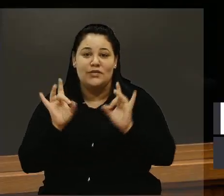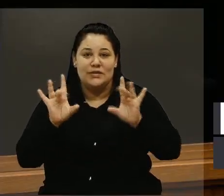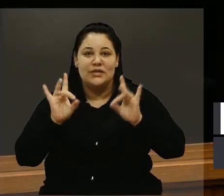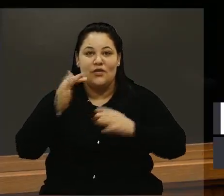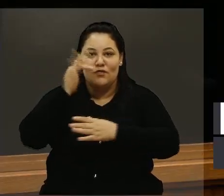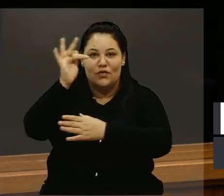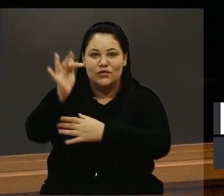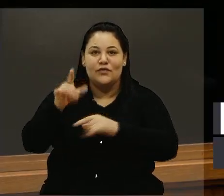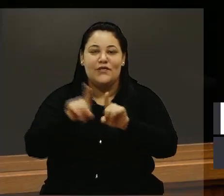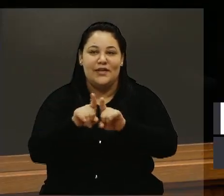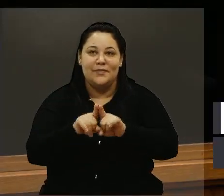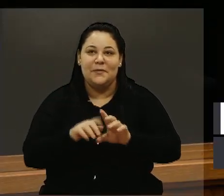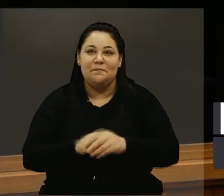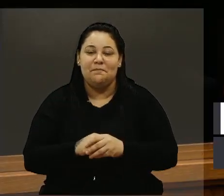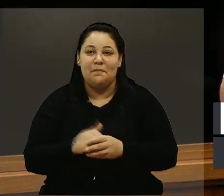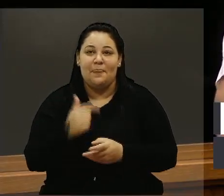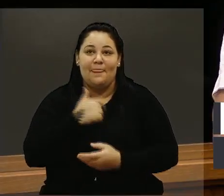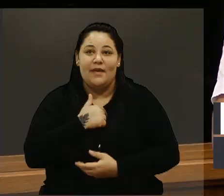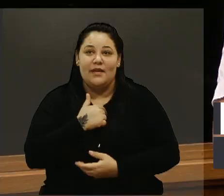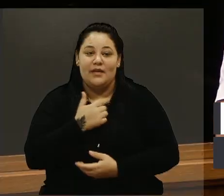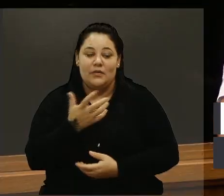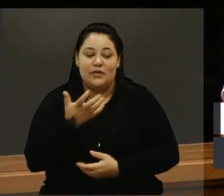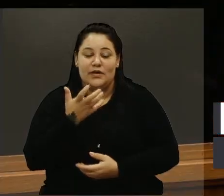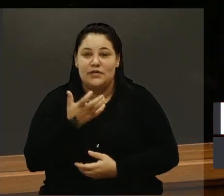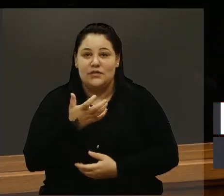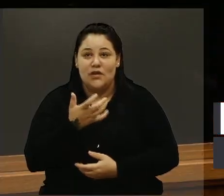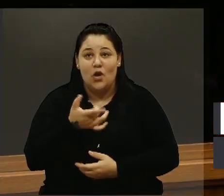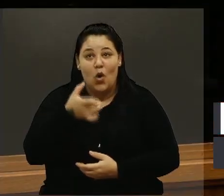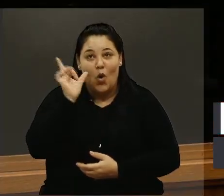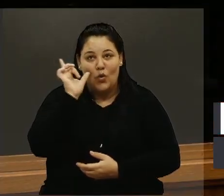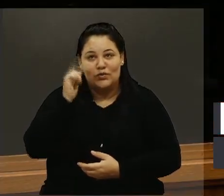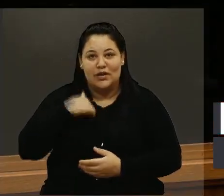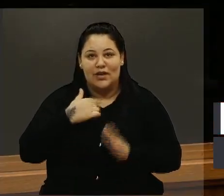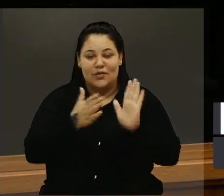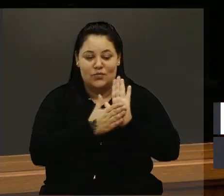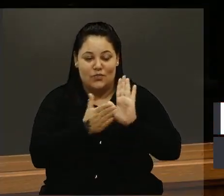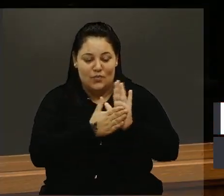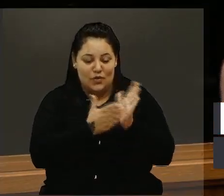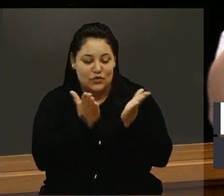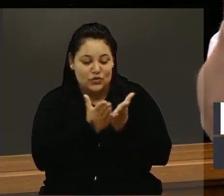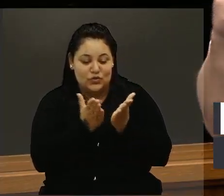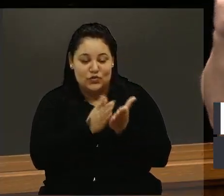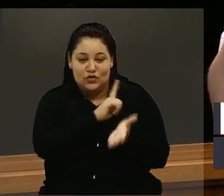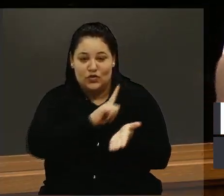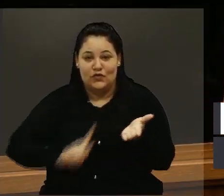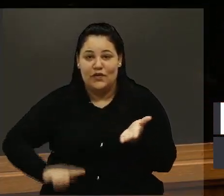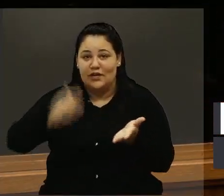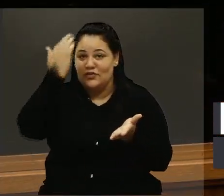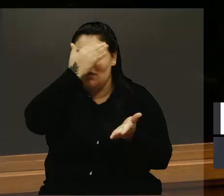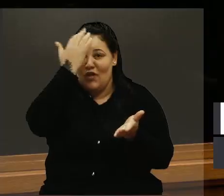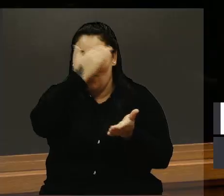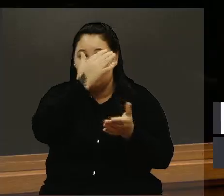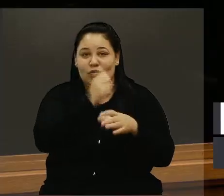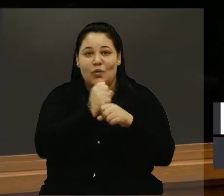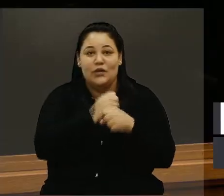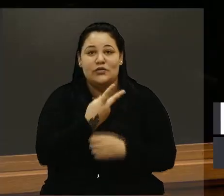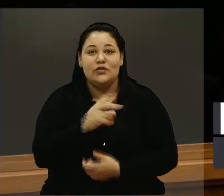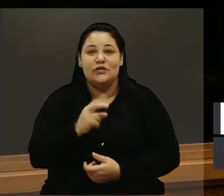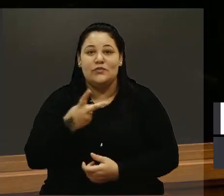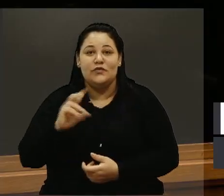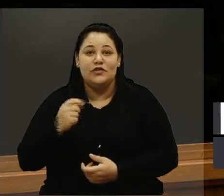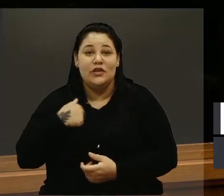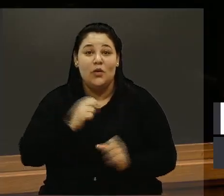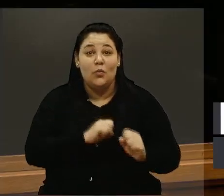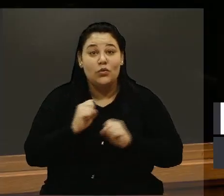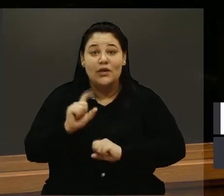filosofia, e eu busquei ontem estudar o plano de governo do prefeito Adiló do ano de 2020 para que eu pudesse